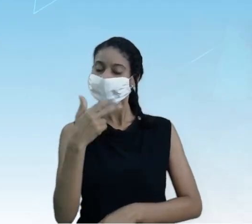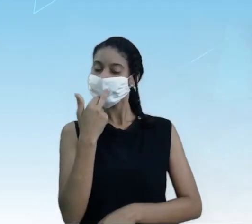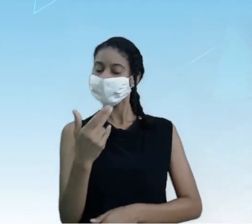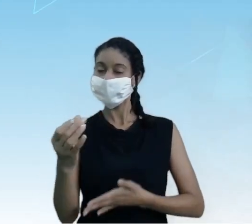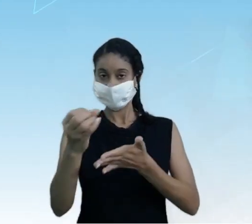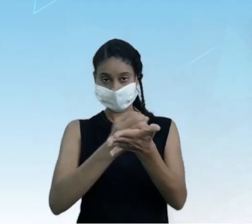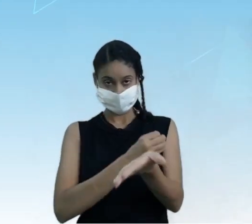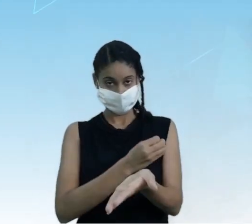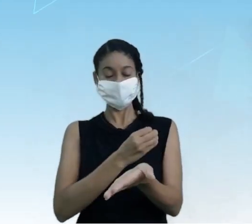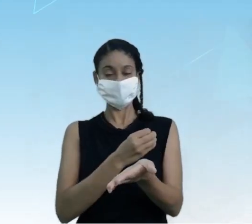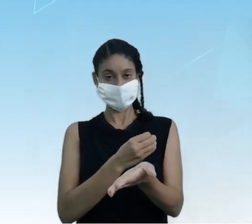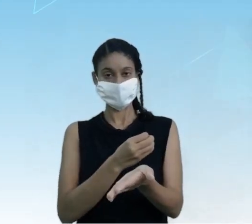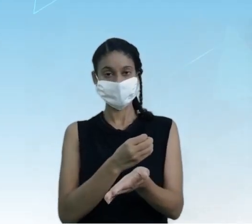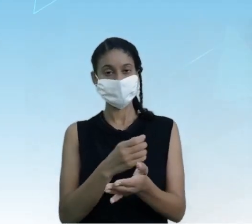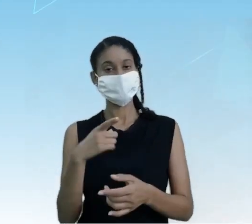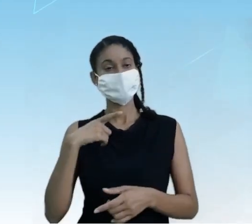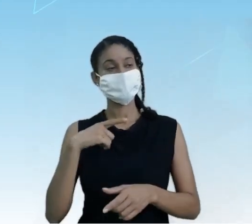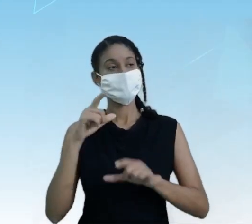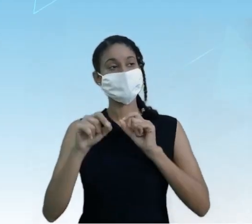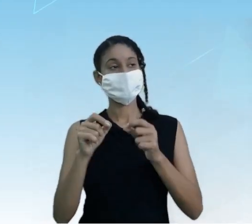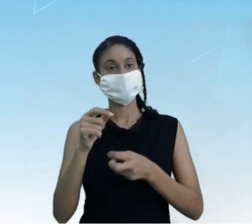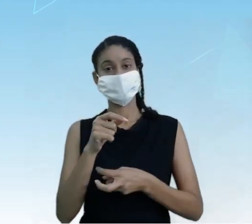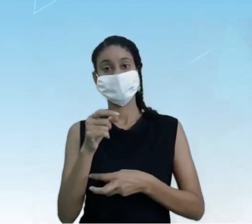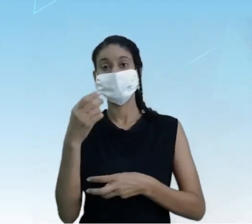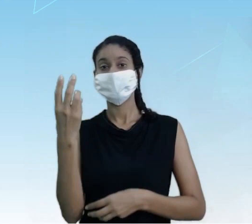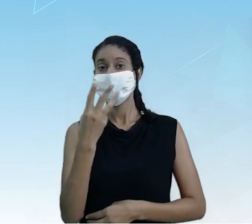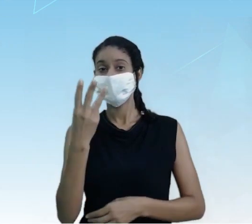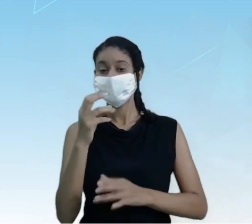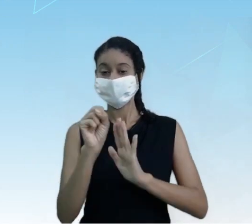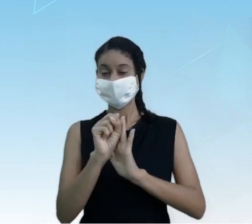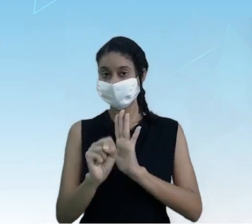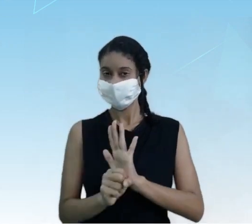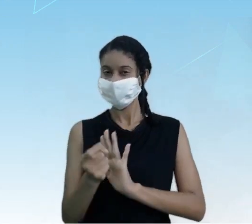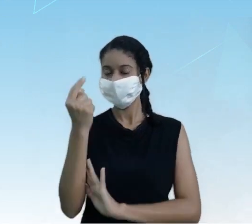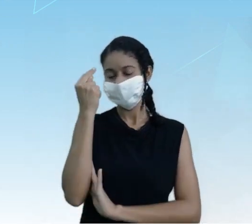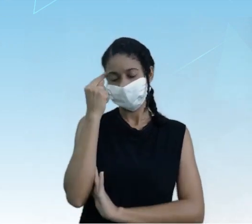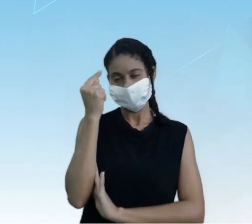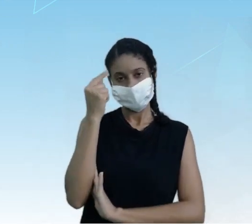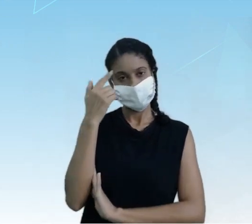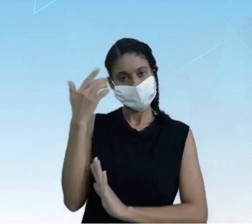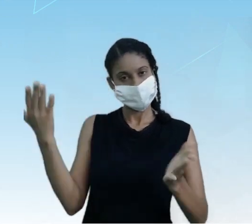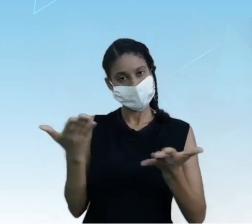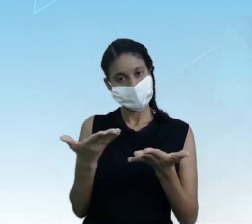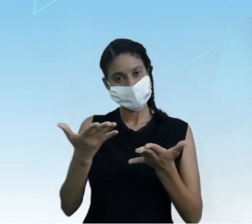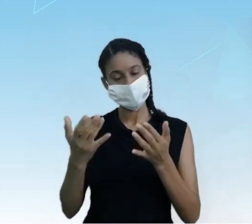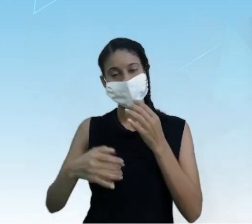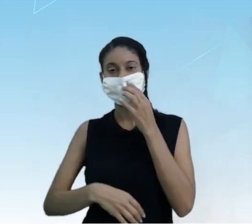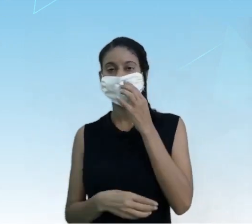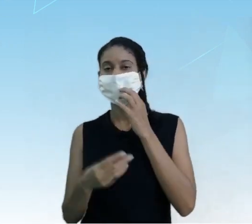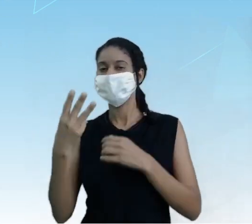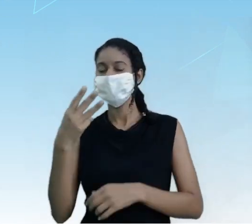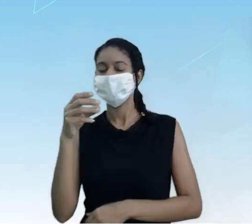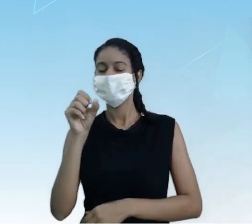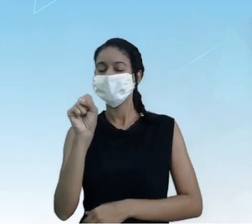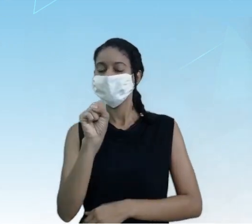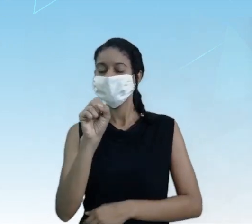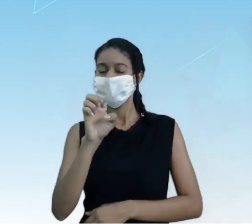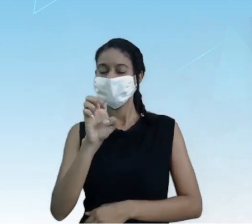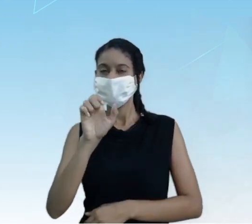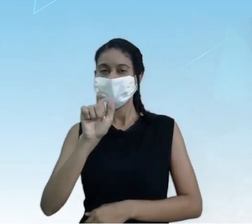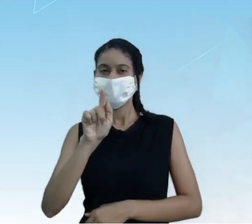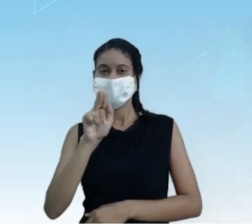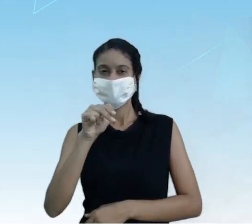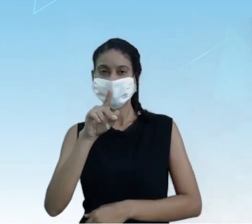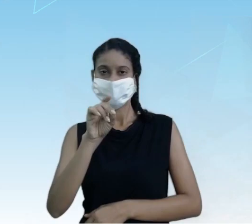língua oficial? Você tem aí 3 seconds to think. 3 minutos aí para pensar, 3 segundos, né?